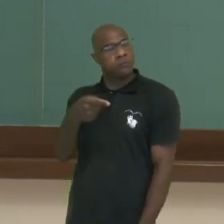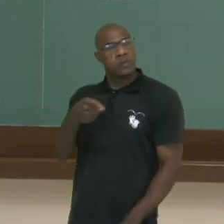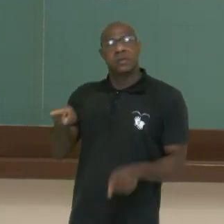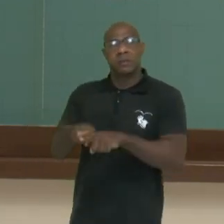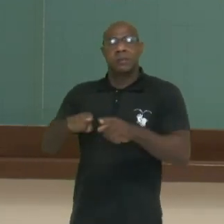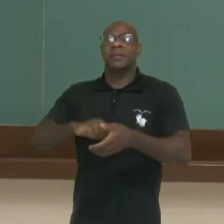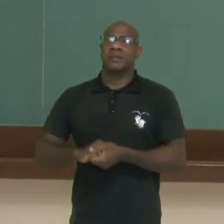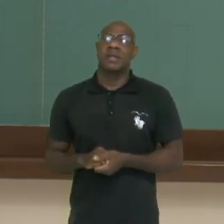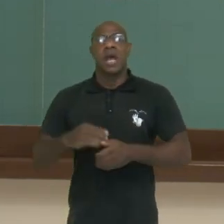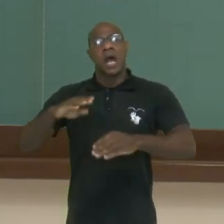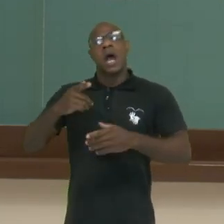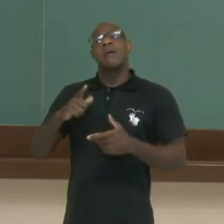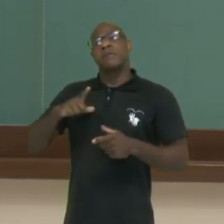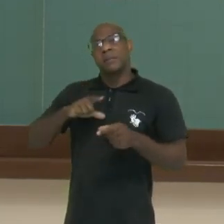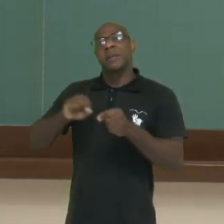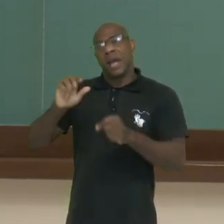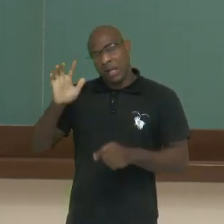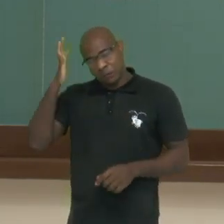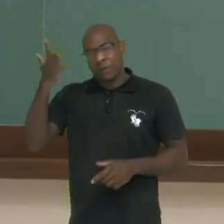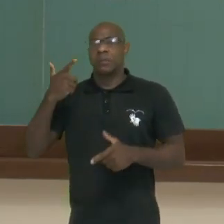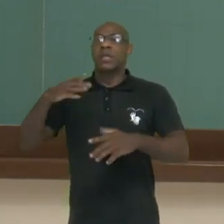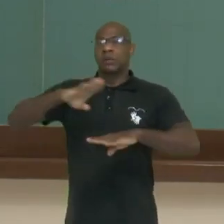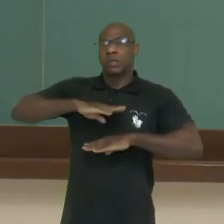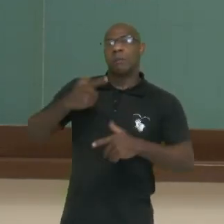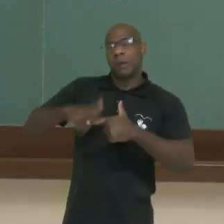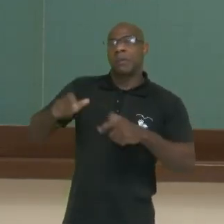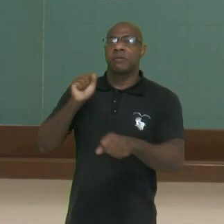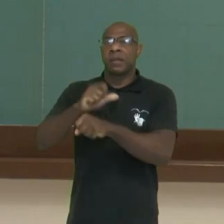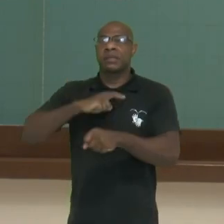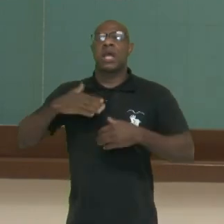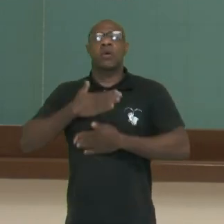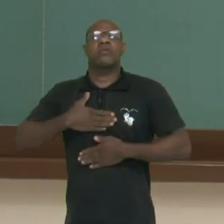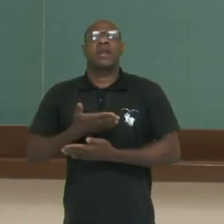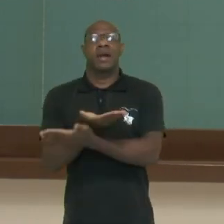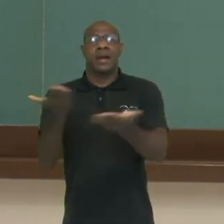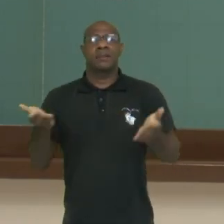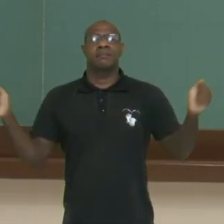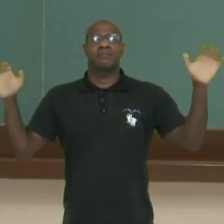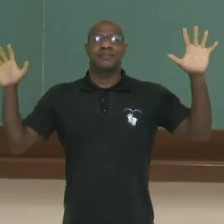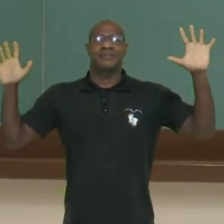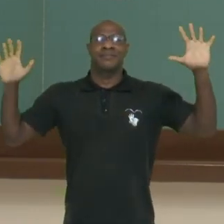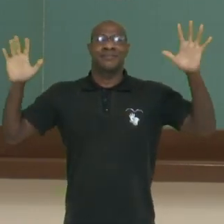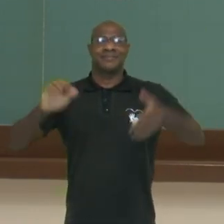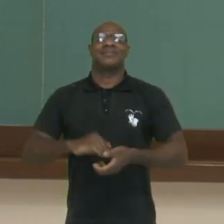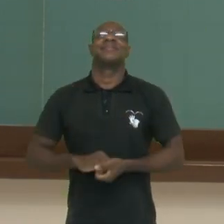aplicamos algumas situações, problemas, tá bom? Espero que vocês tenham gostado e até breve!